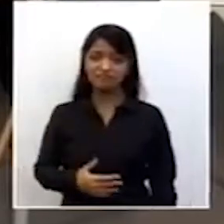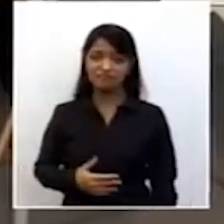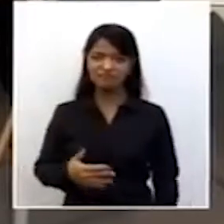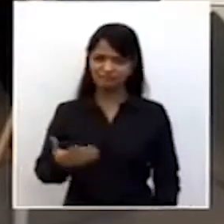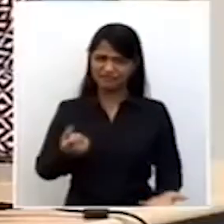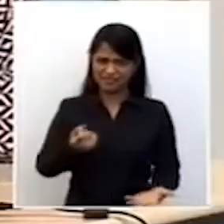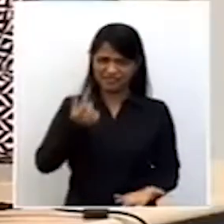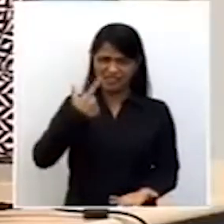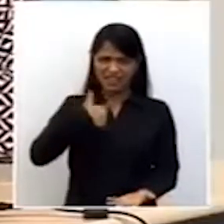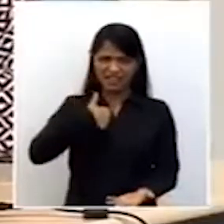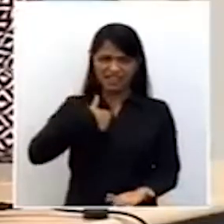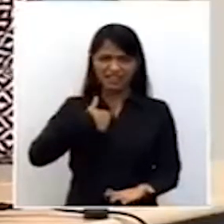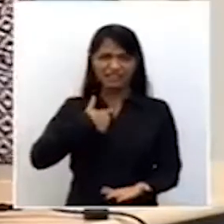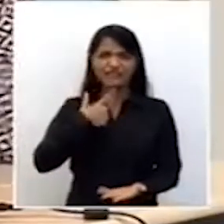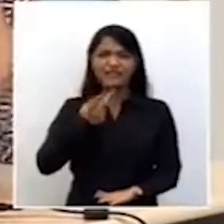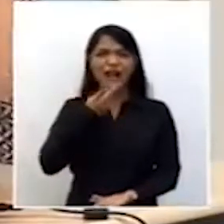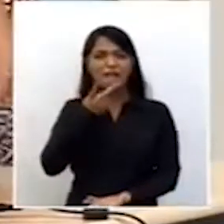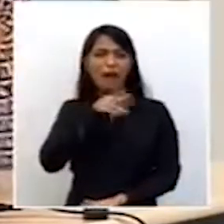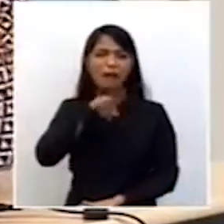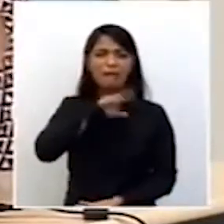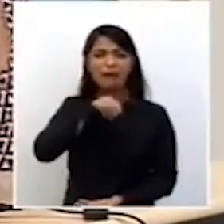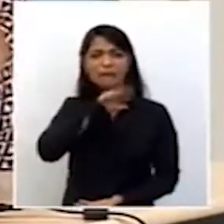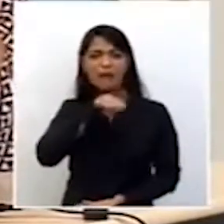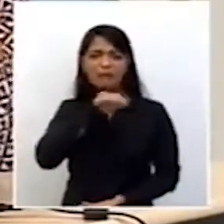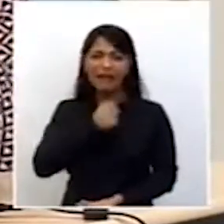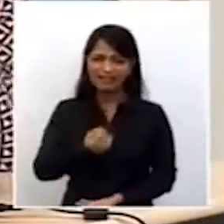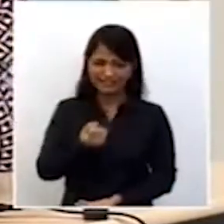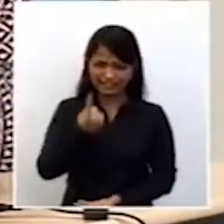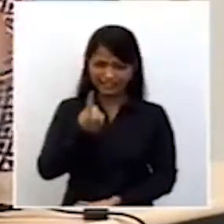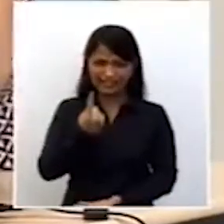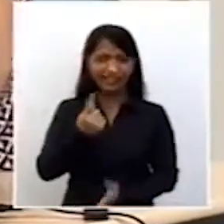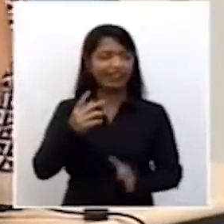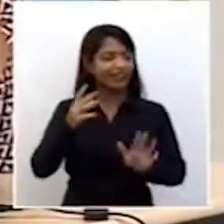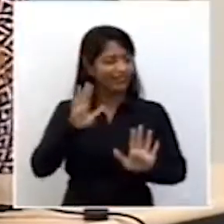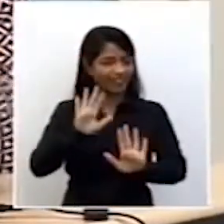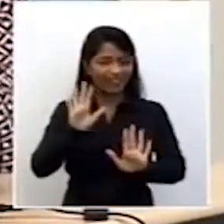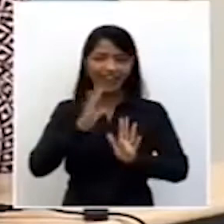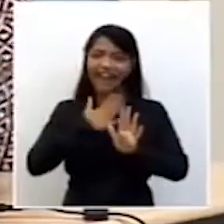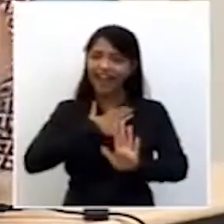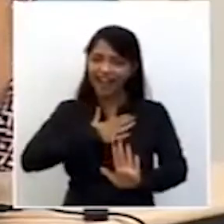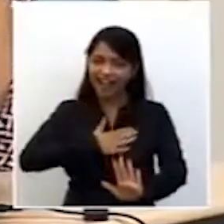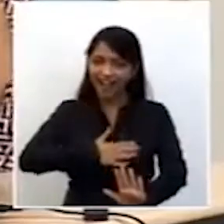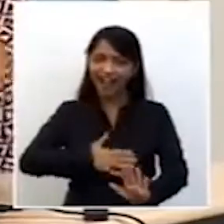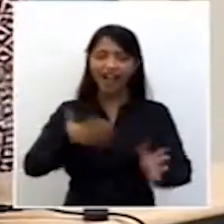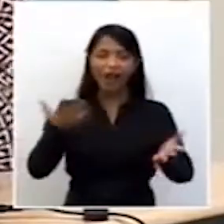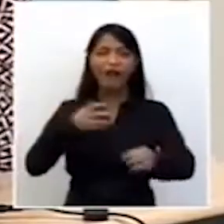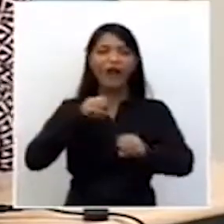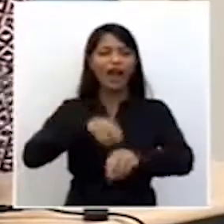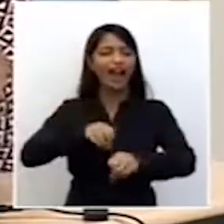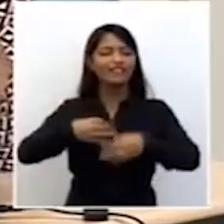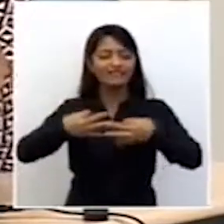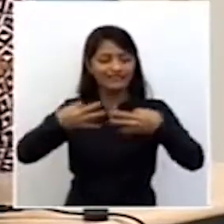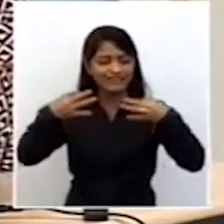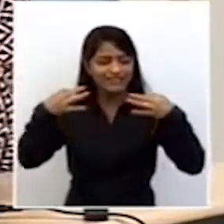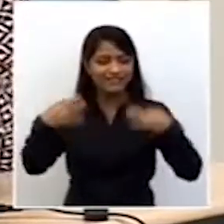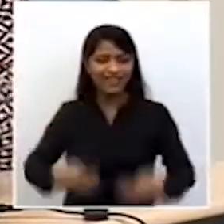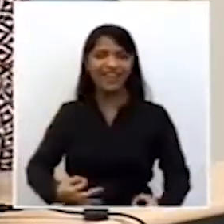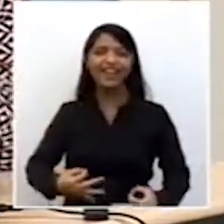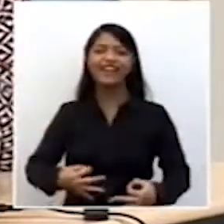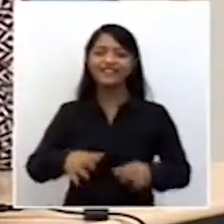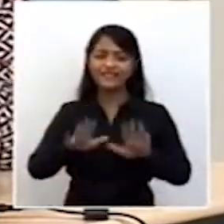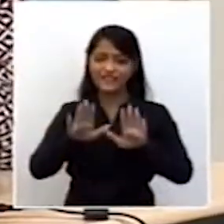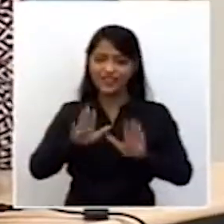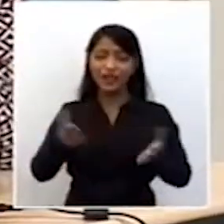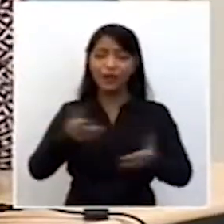acharam estranho isso? Não, vocês estão no lugar certo, é aqui mesmo, fiquem por aqui. É aula